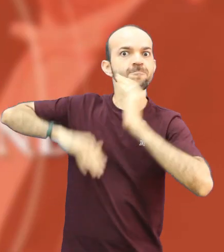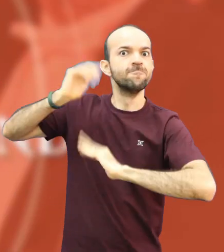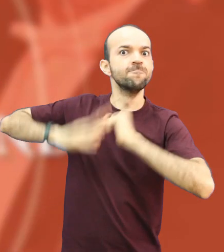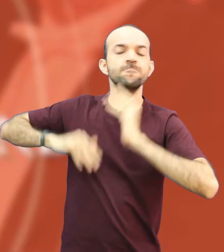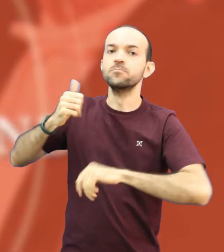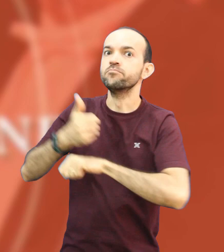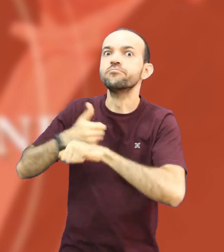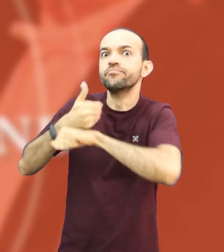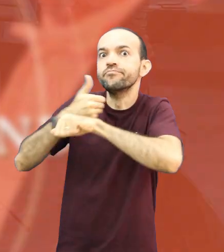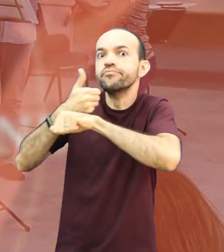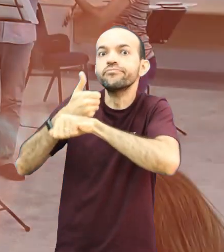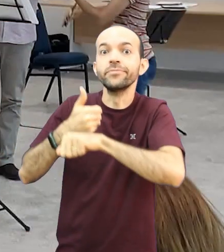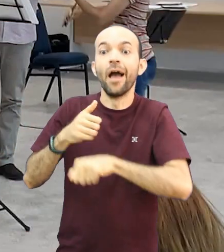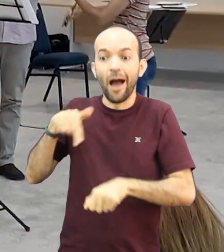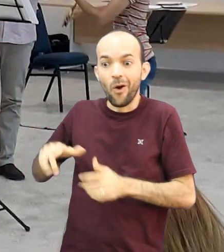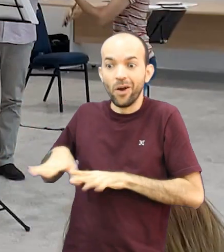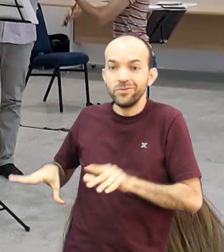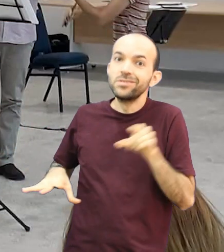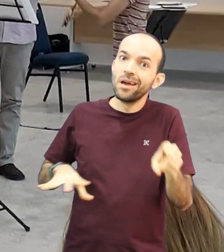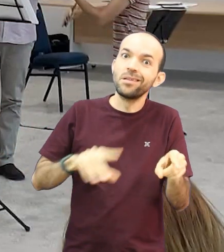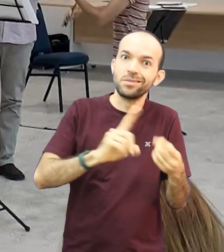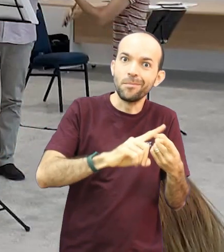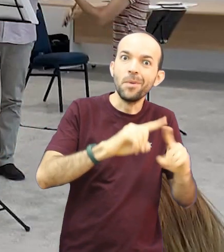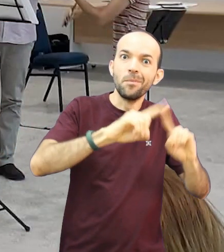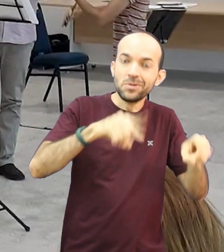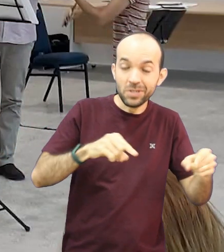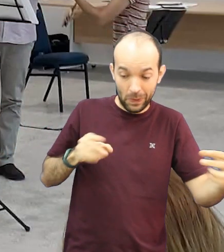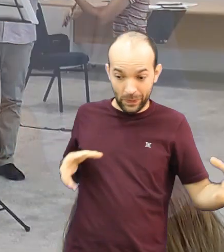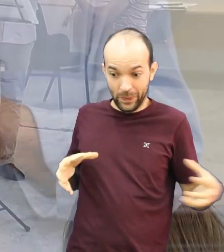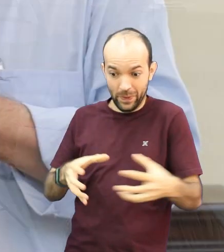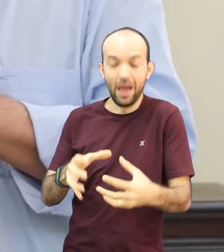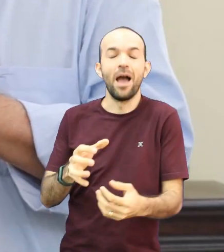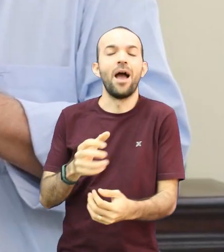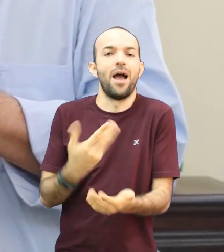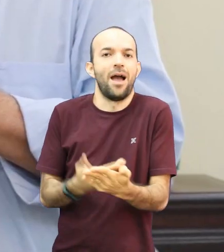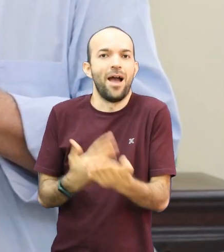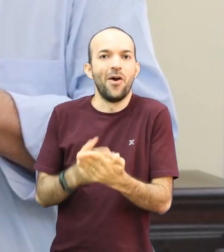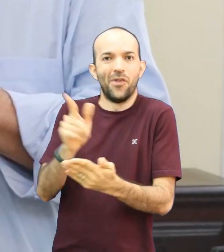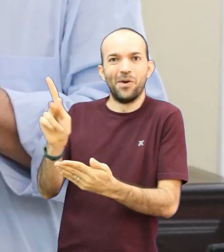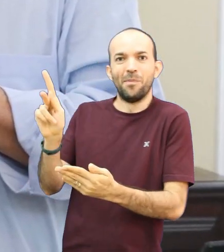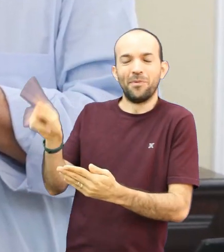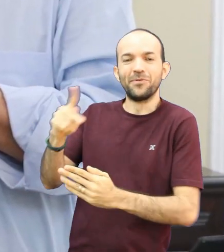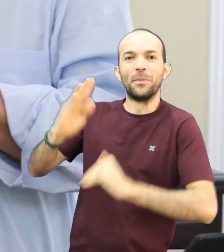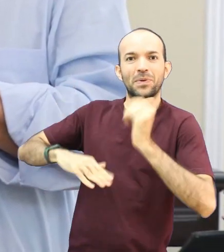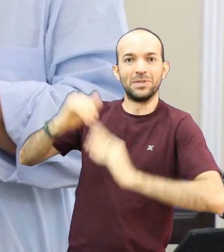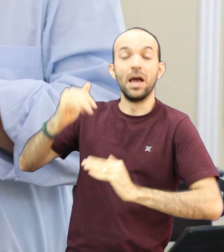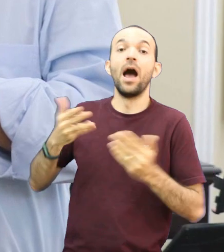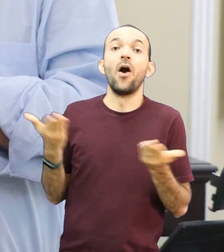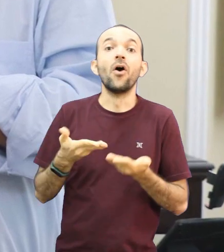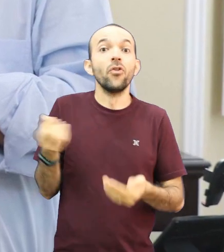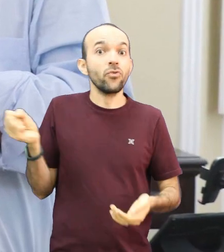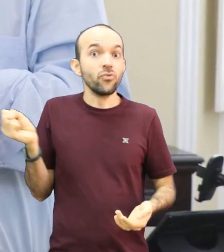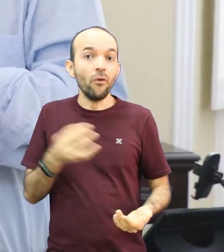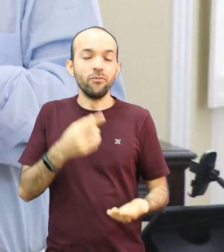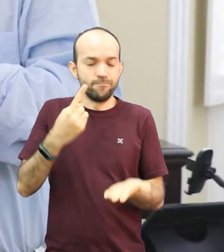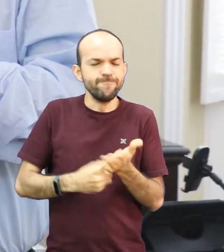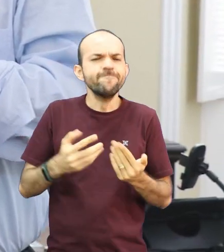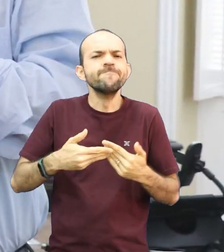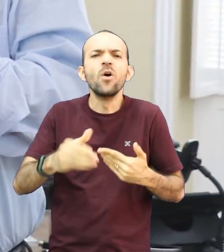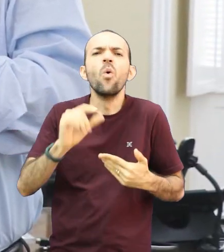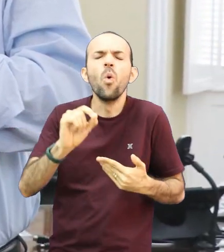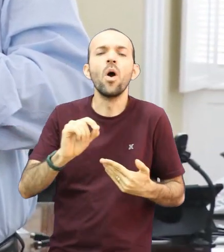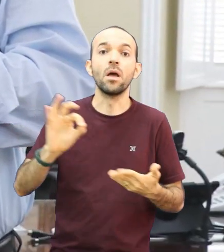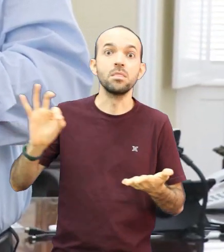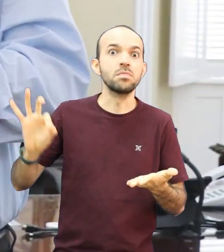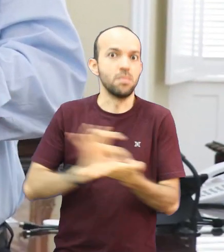aulas com músicos renomados a estudantes das duas instituições agora essa relação ganha mais um capítulo com a